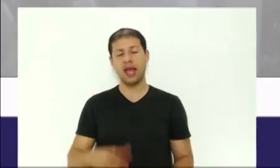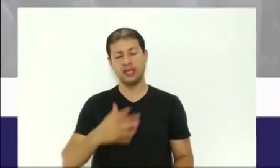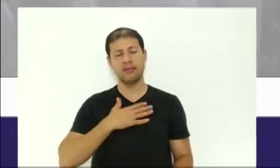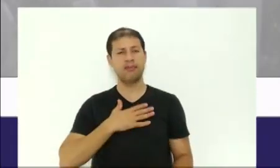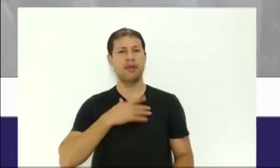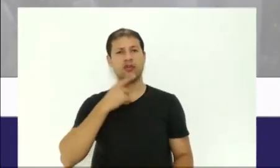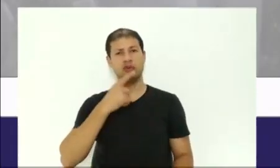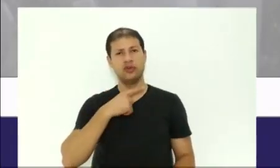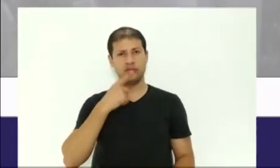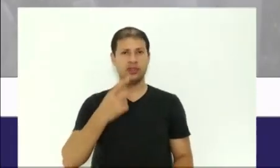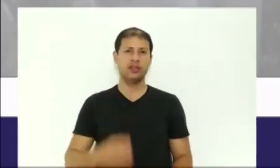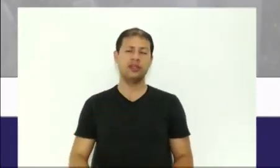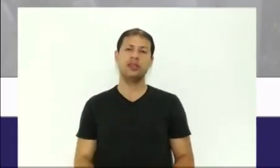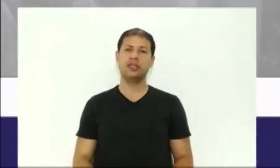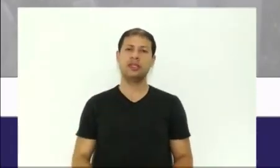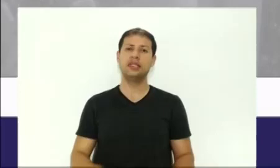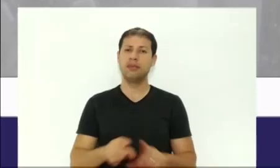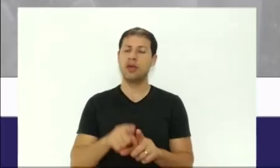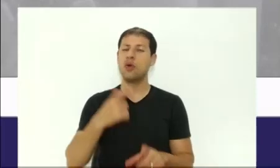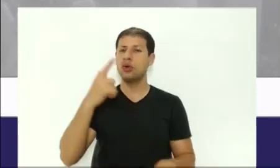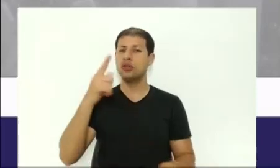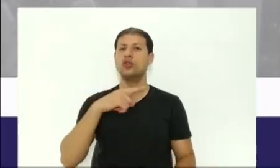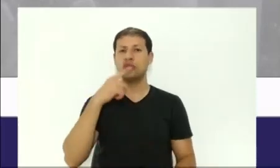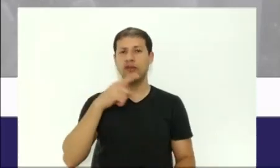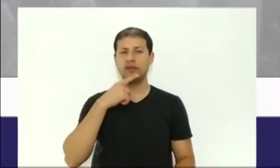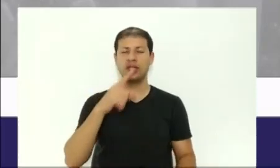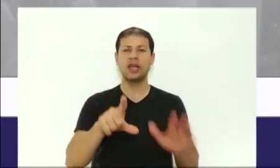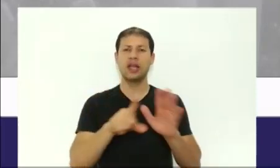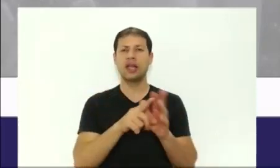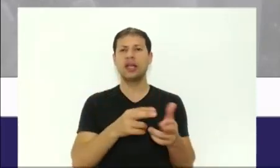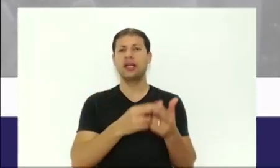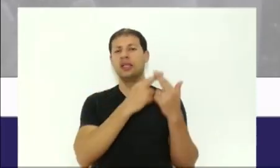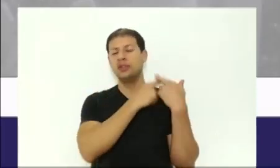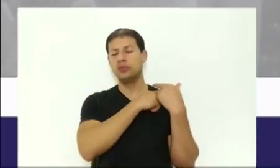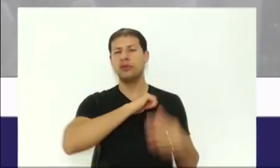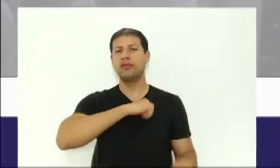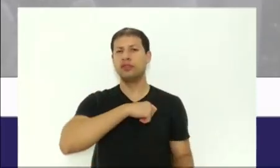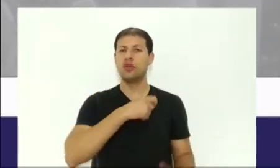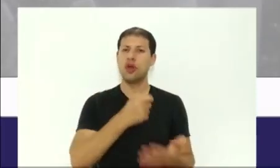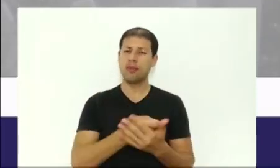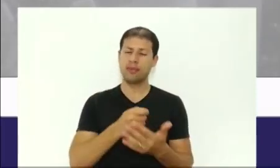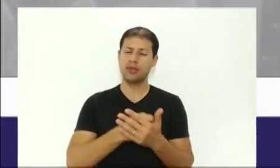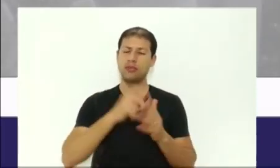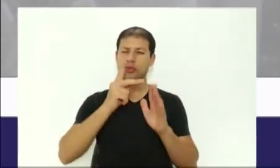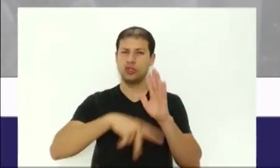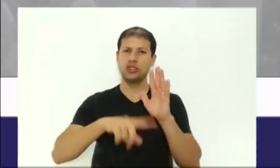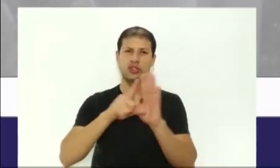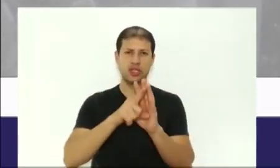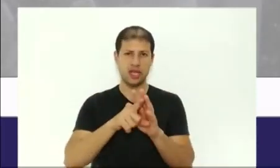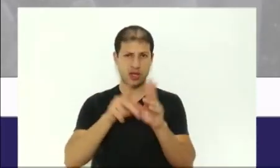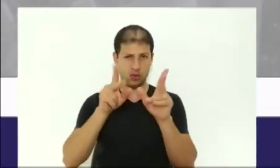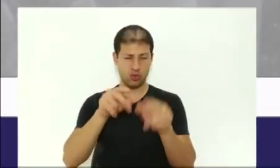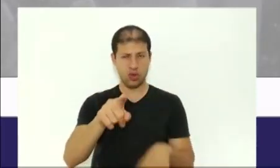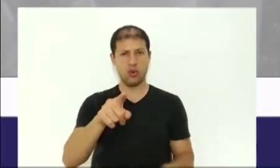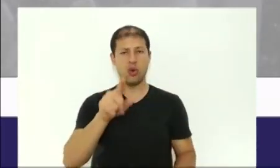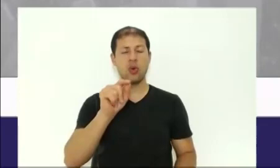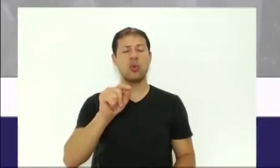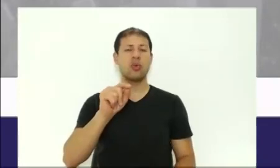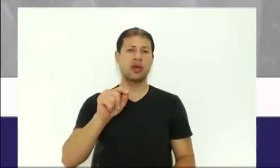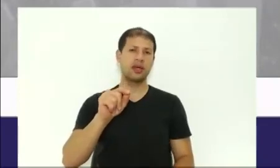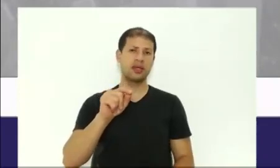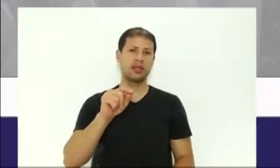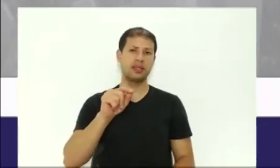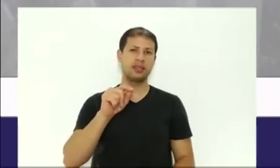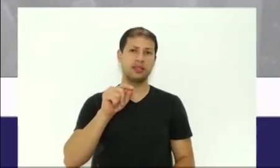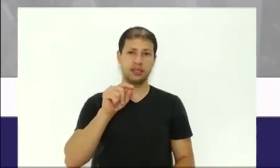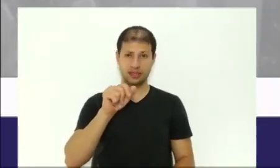dúvida. E também a outra dúvida que a lei de responsabilidade fiscal exige num projeto de lei como esse, é que quando no